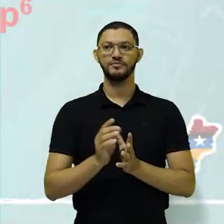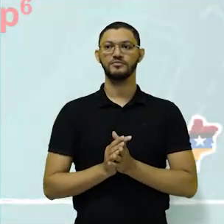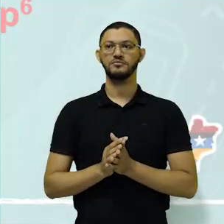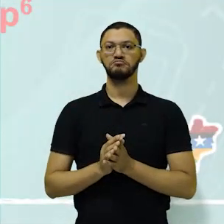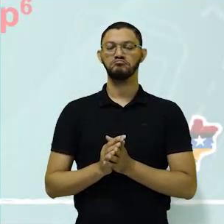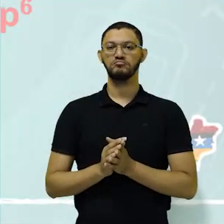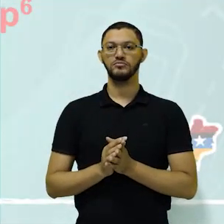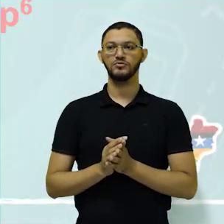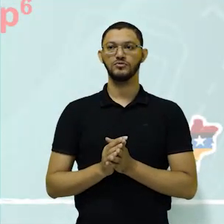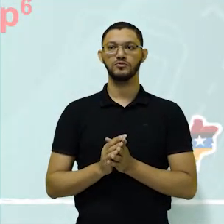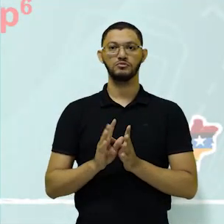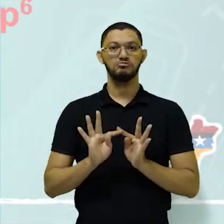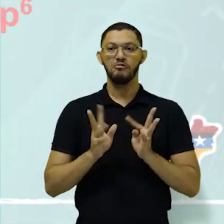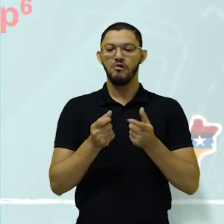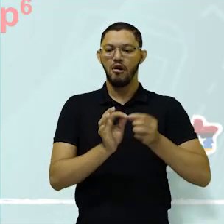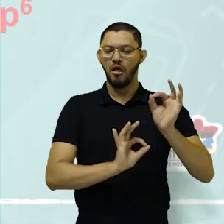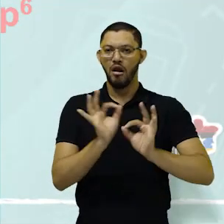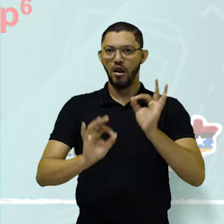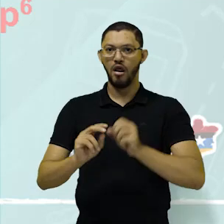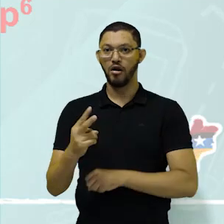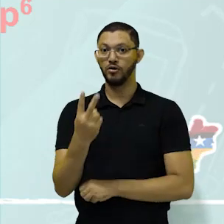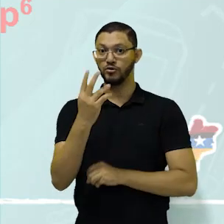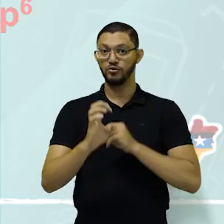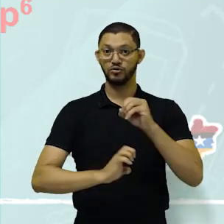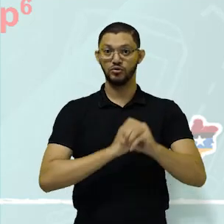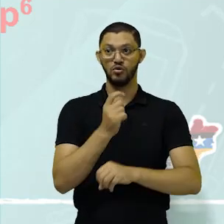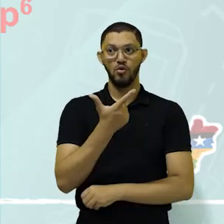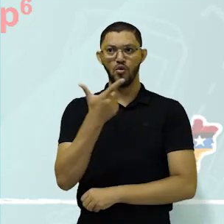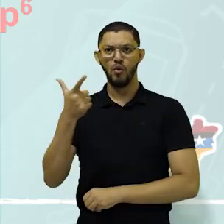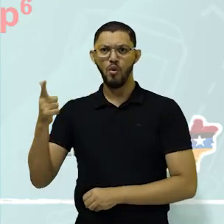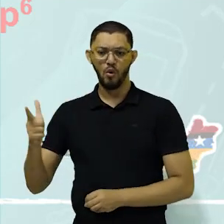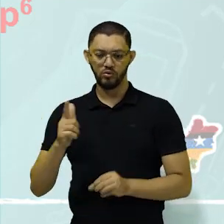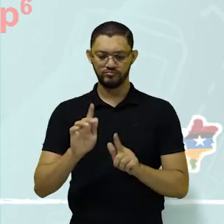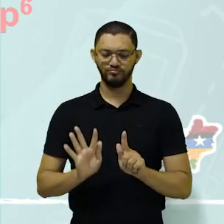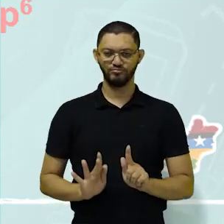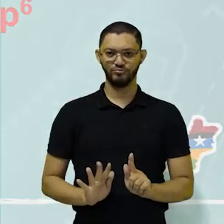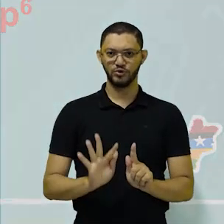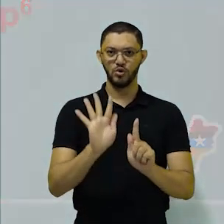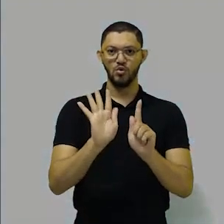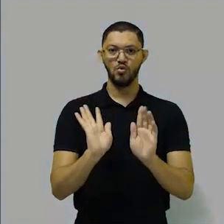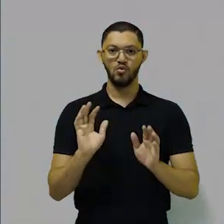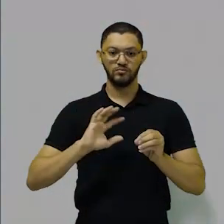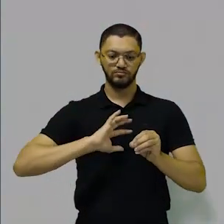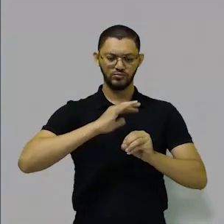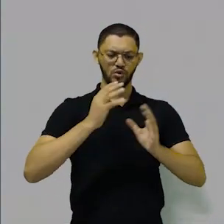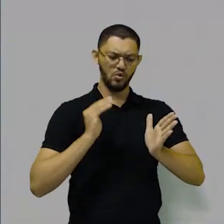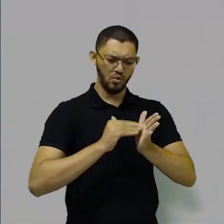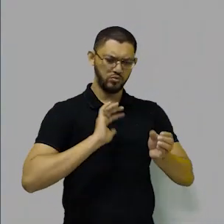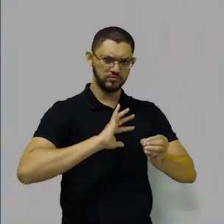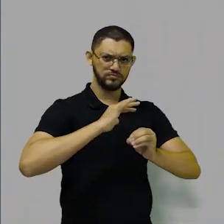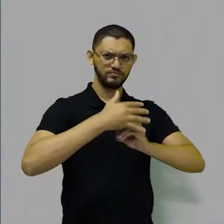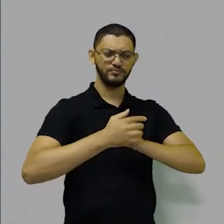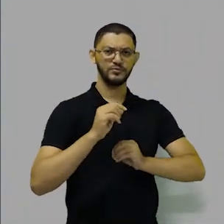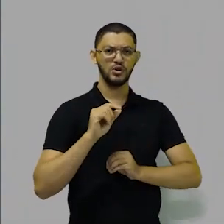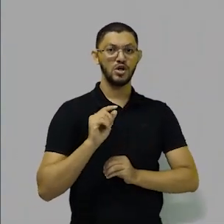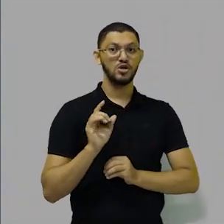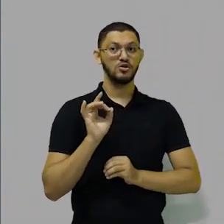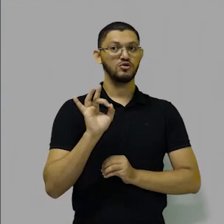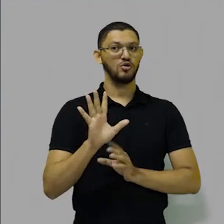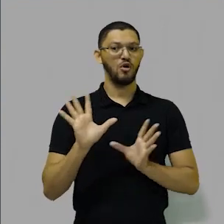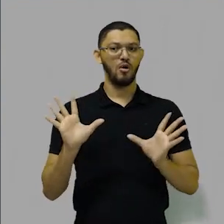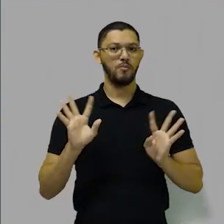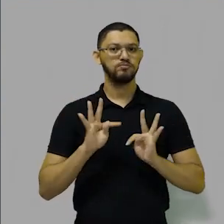com 2 elétrons. Os outros gases nobres, a sua última camada ficará completa